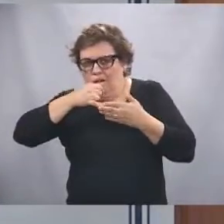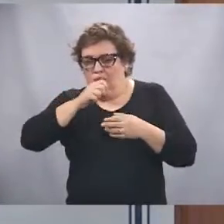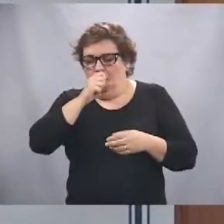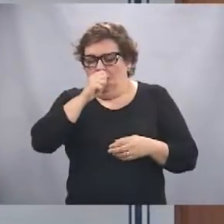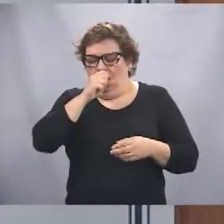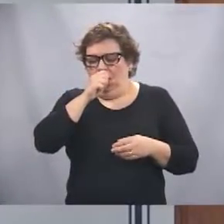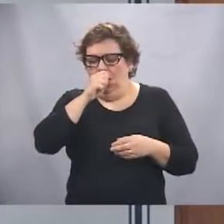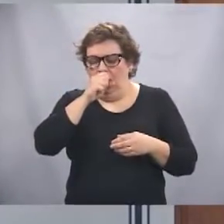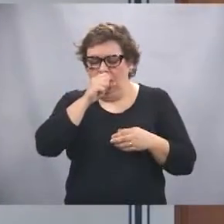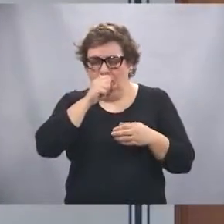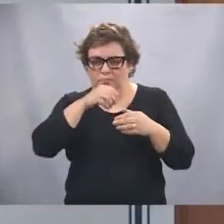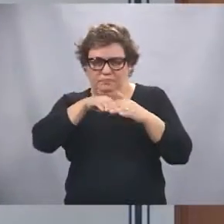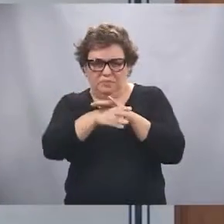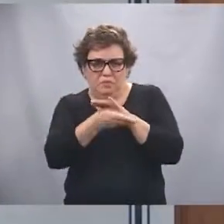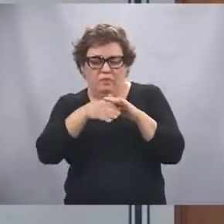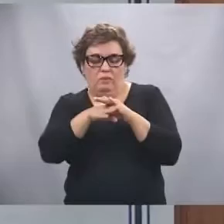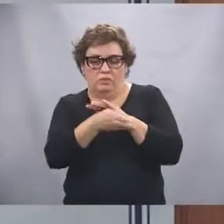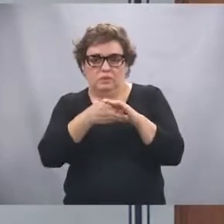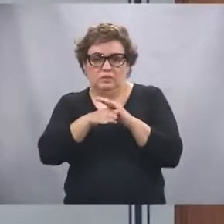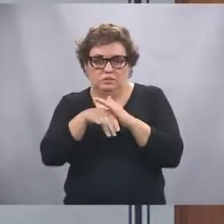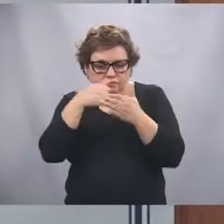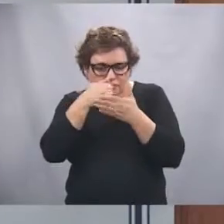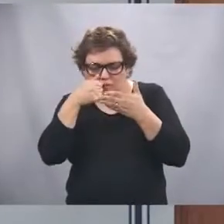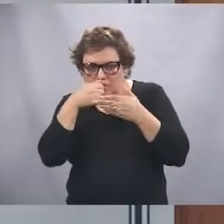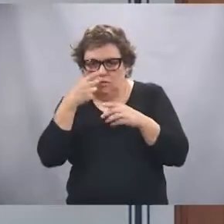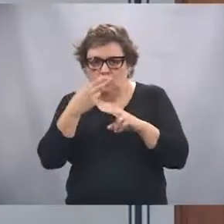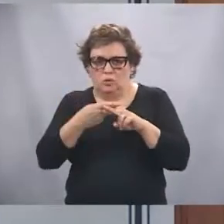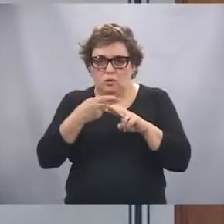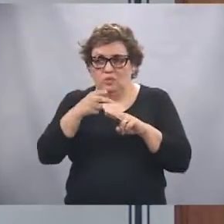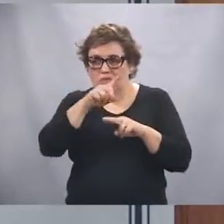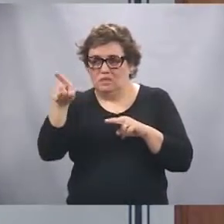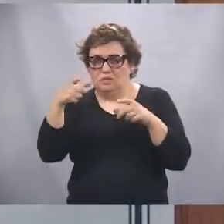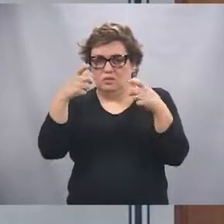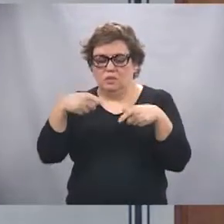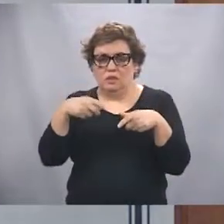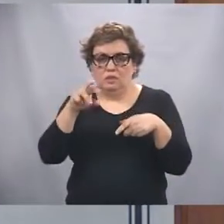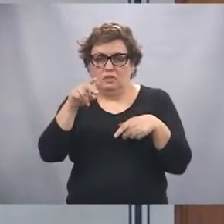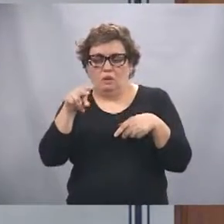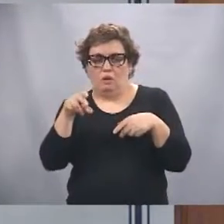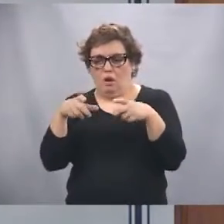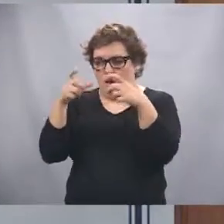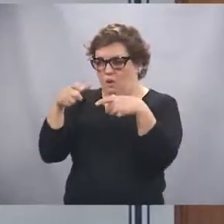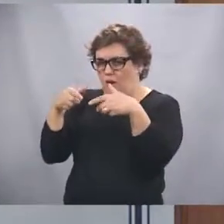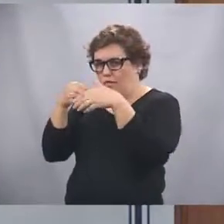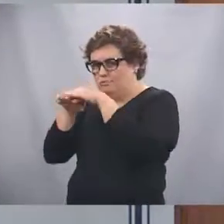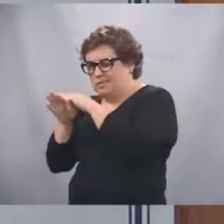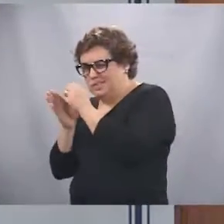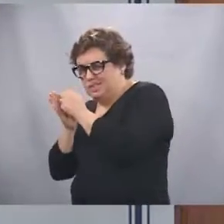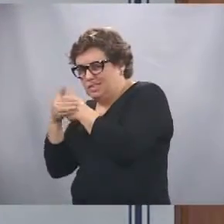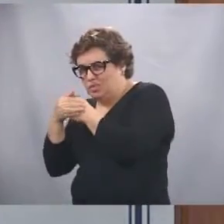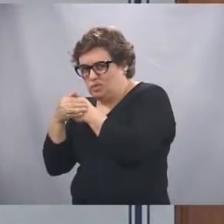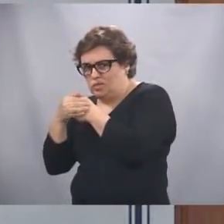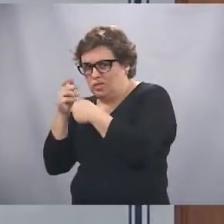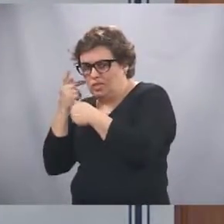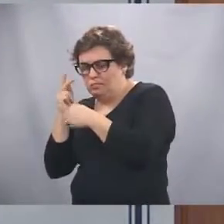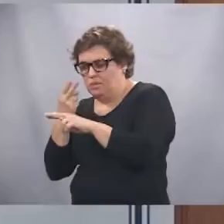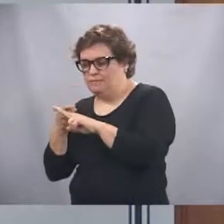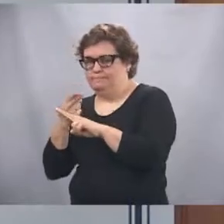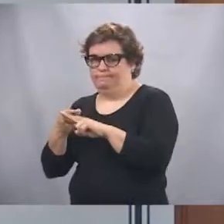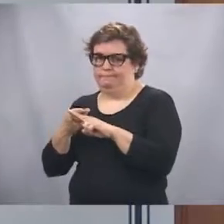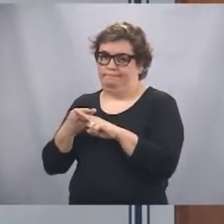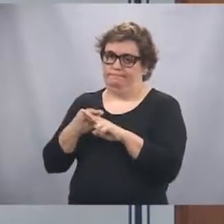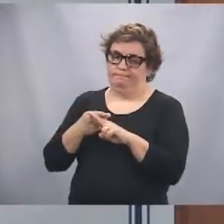droga usa essas carcaças de automóvel como o ambiente onde ele vai fazer uso disso e tantas